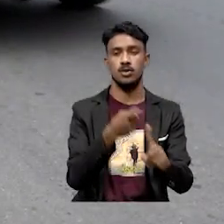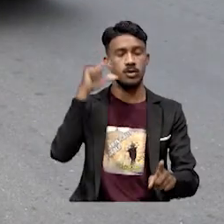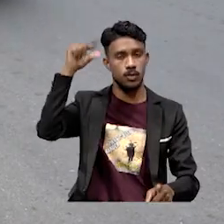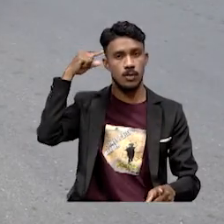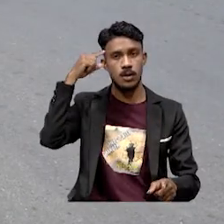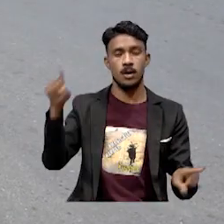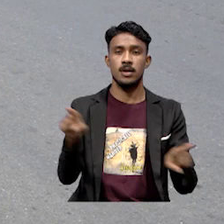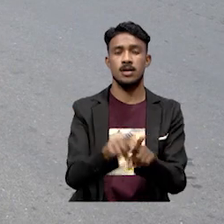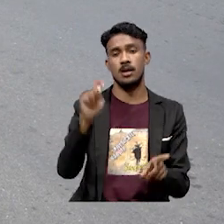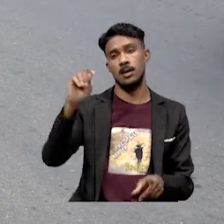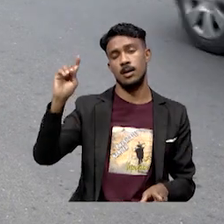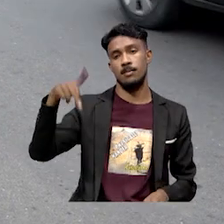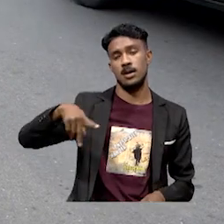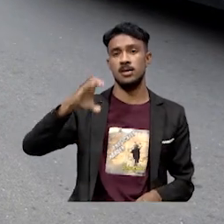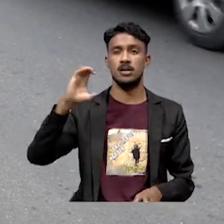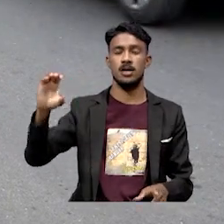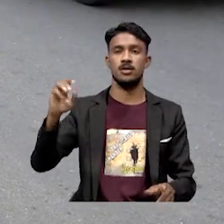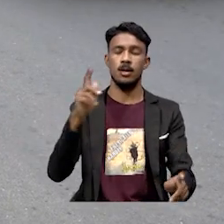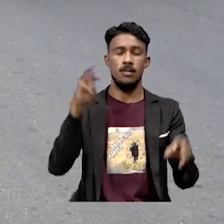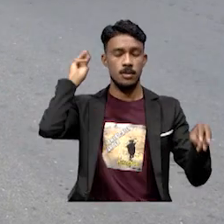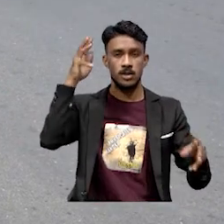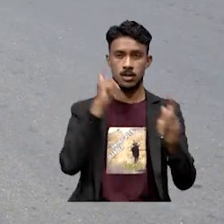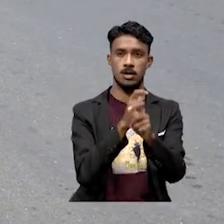de casa Baitahotu, liliu o Ministério do Transporte e